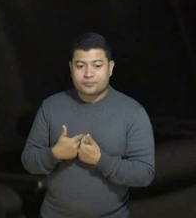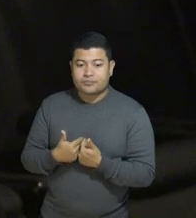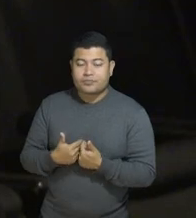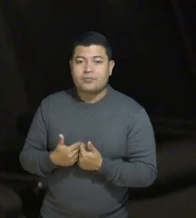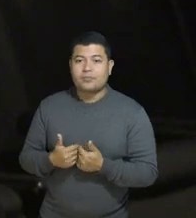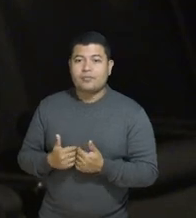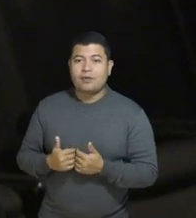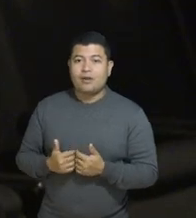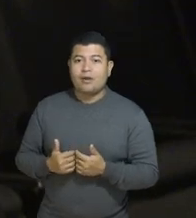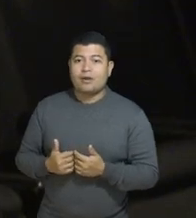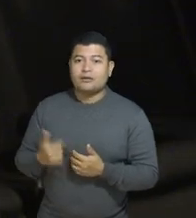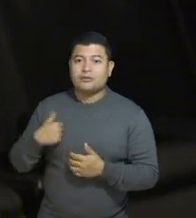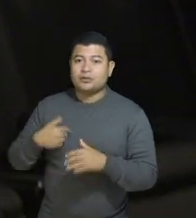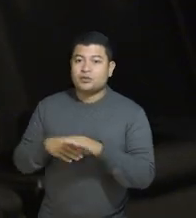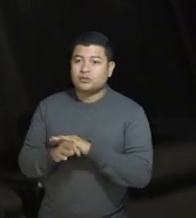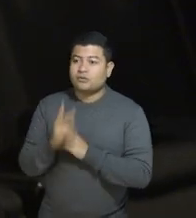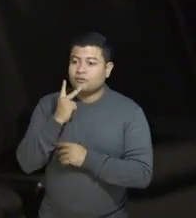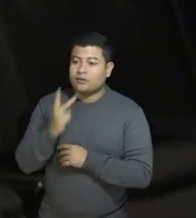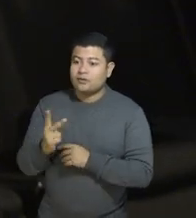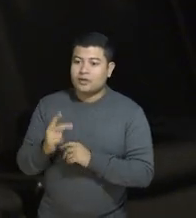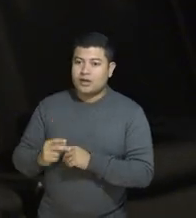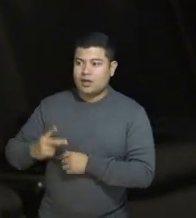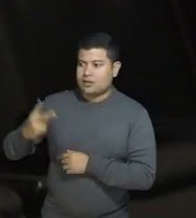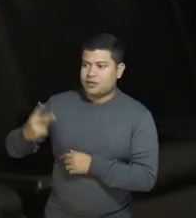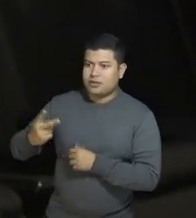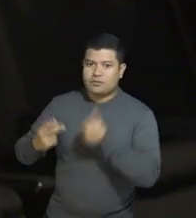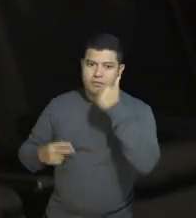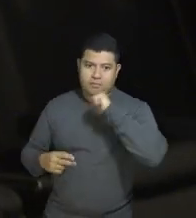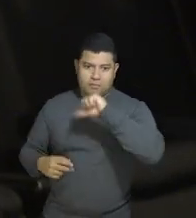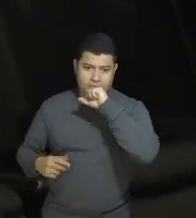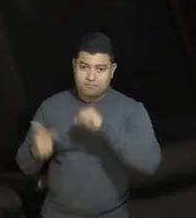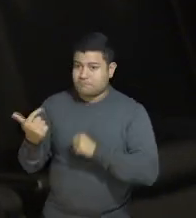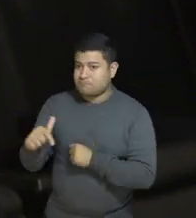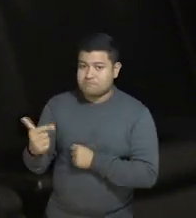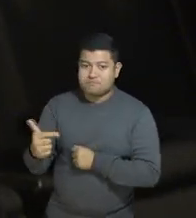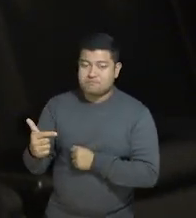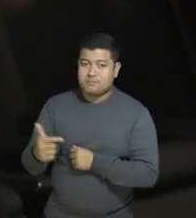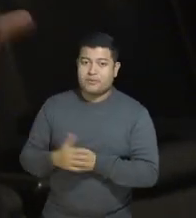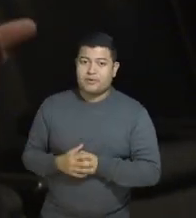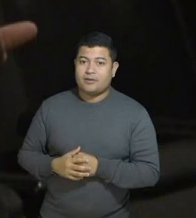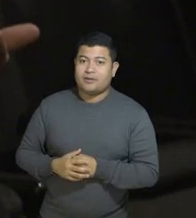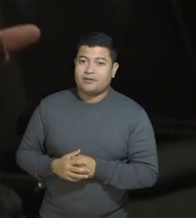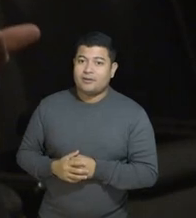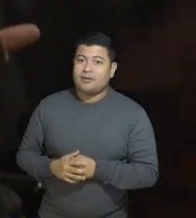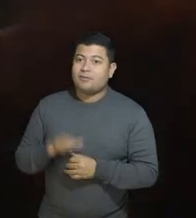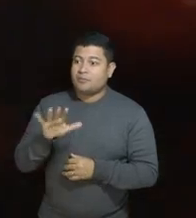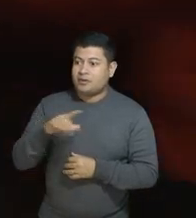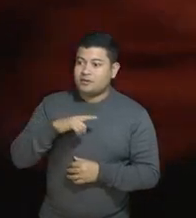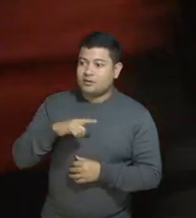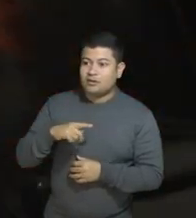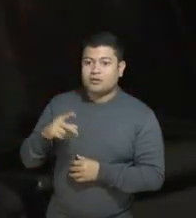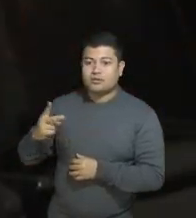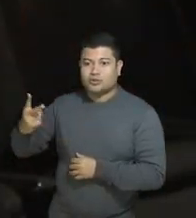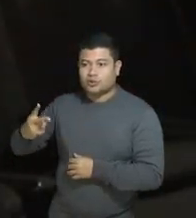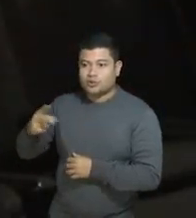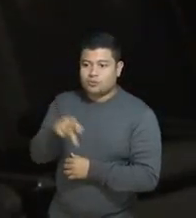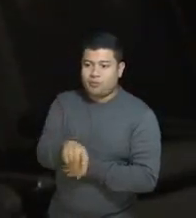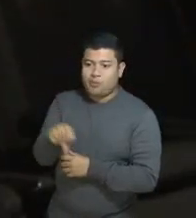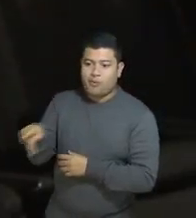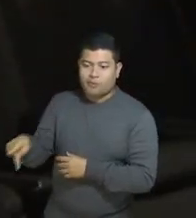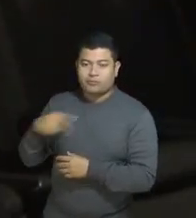a gente não tem segunda mãe, mas a gente tem a sorte de ter uma segunda professora na sala de aula